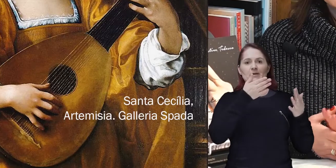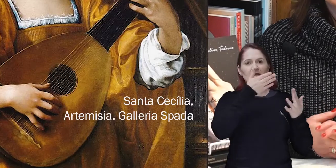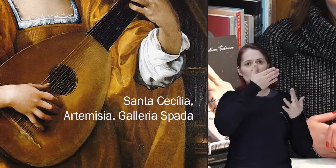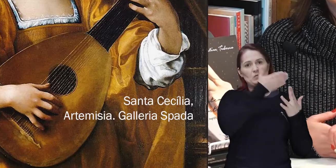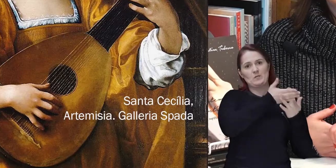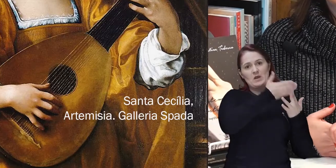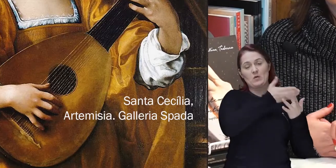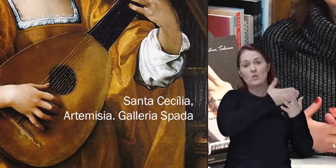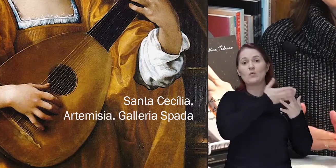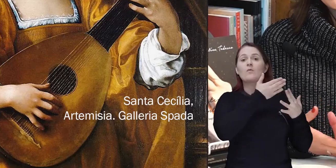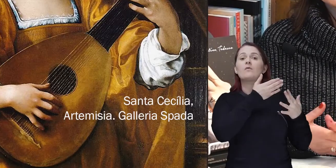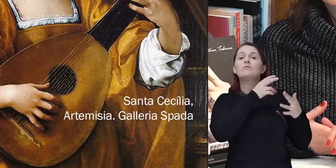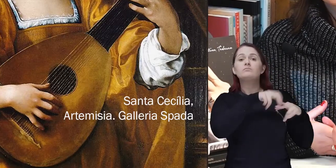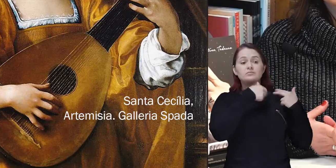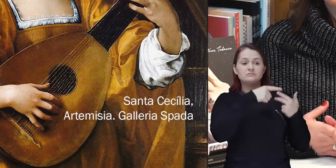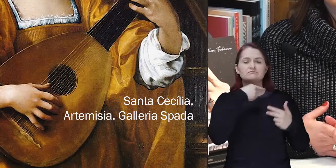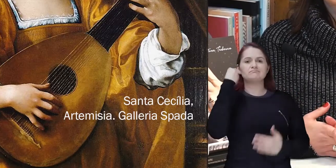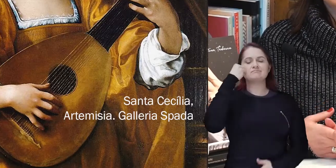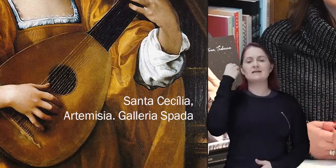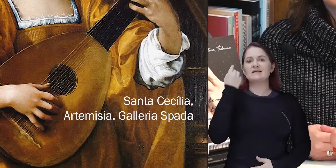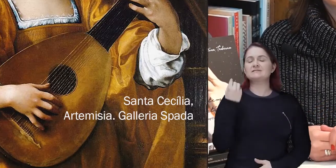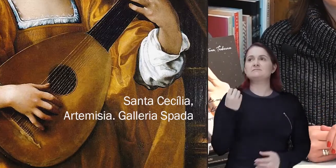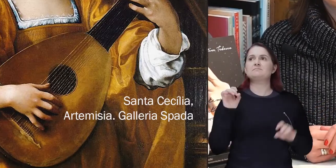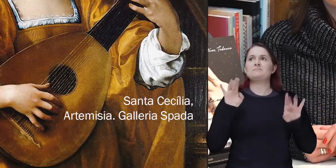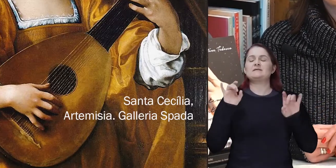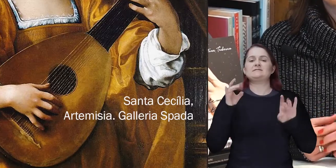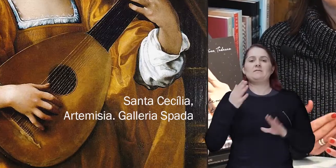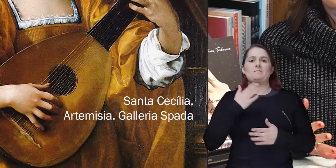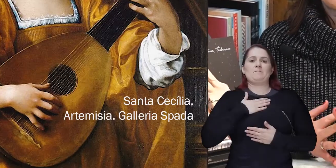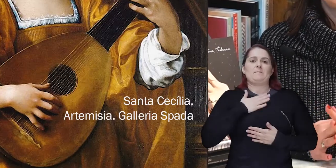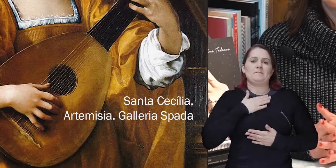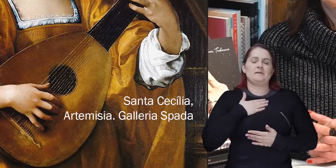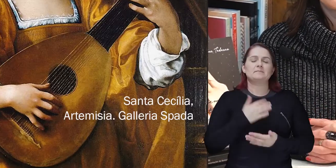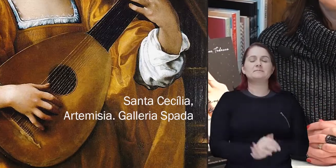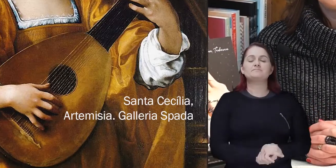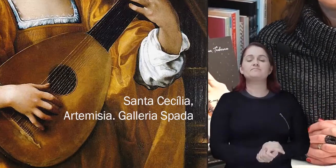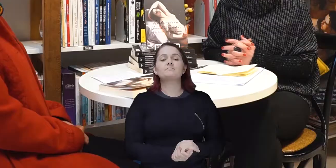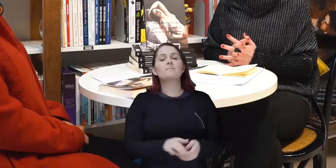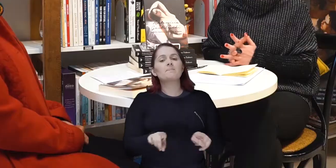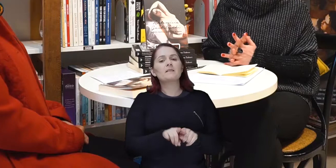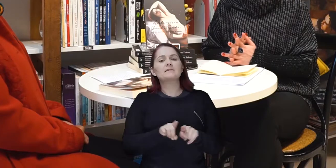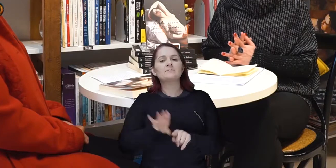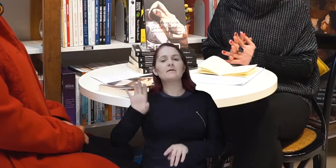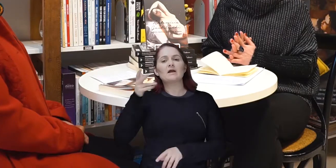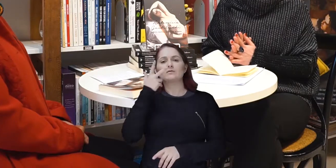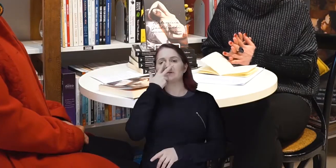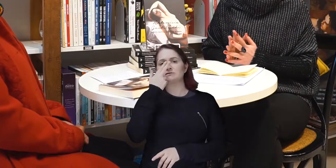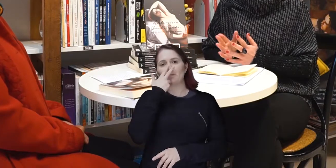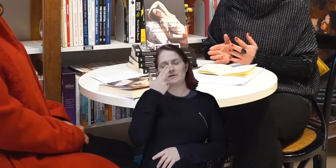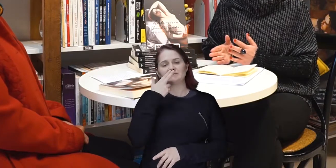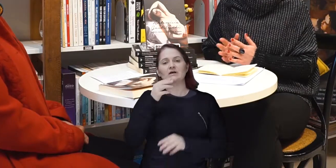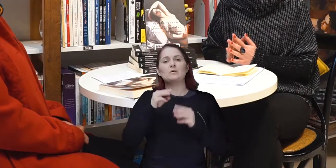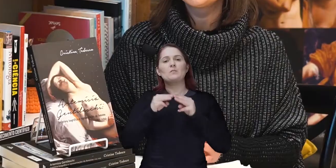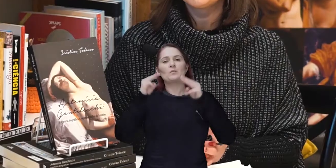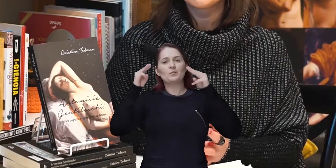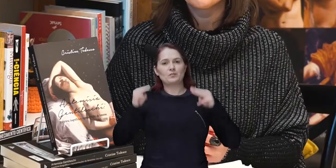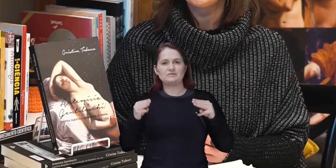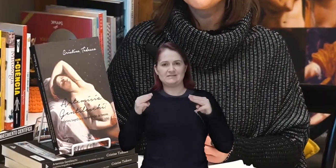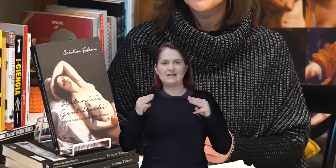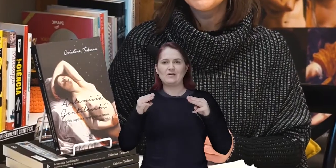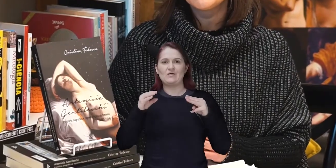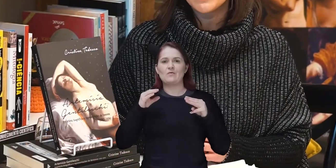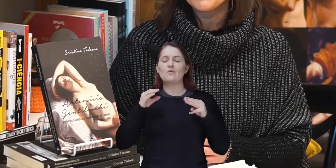uma experiência muito diferenciada que eu tive a oportunidade de realizar. E uma coisa parecida também aconteceu no Museu